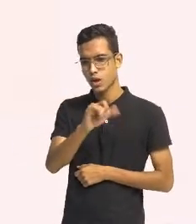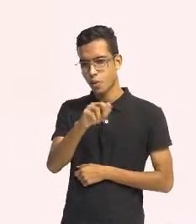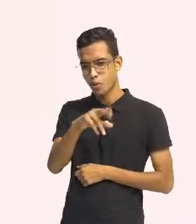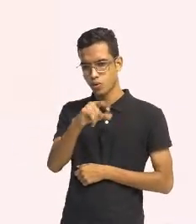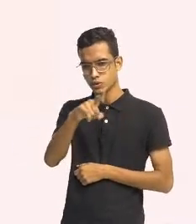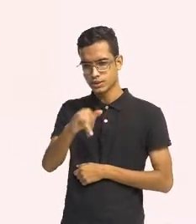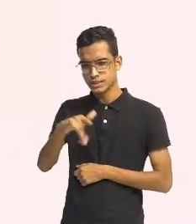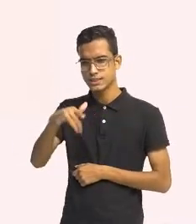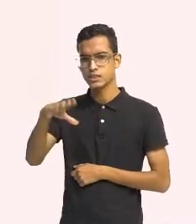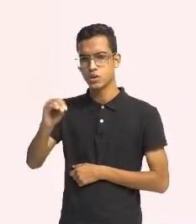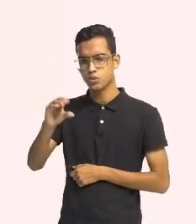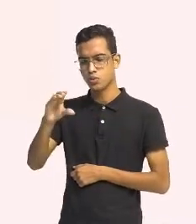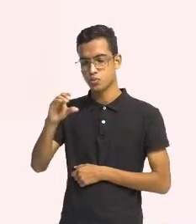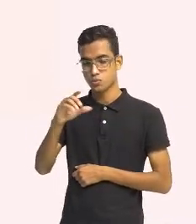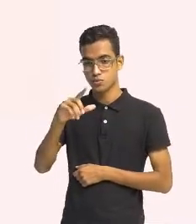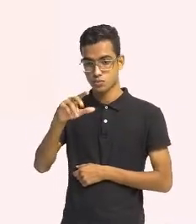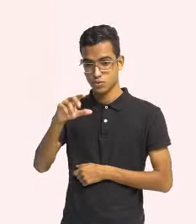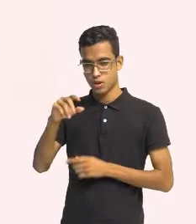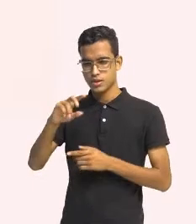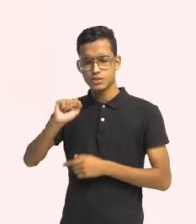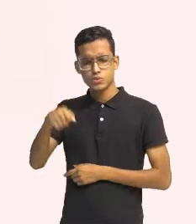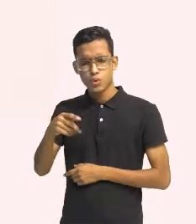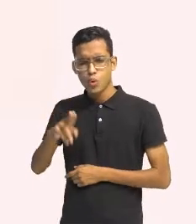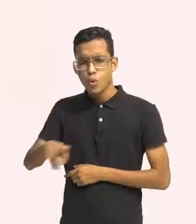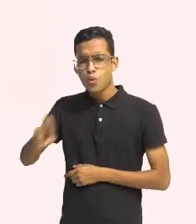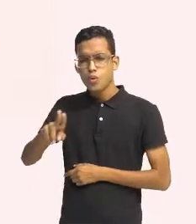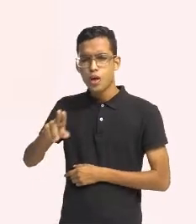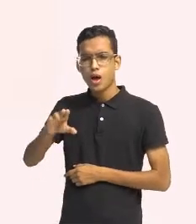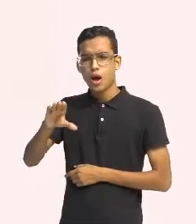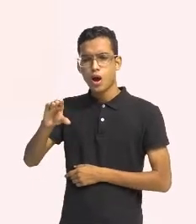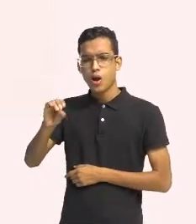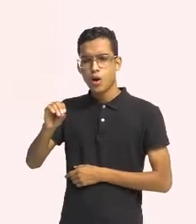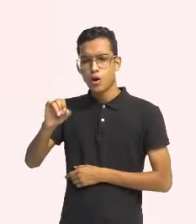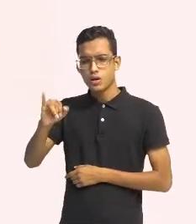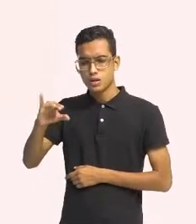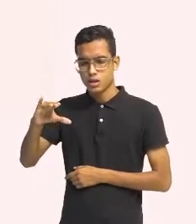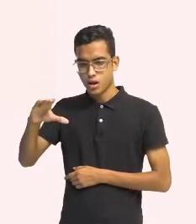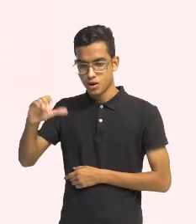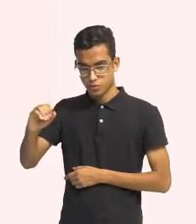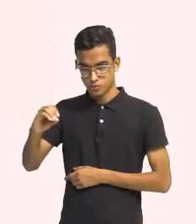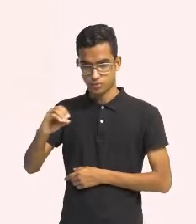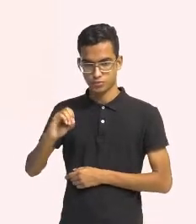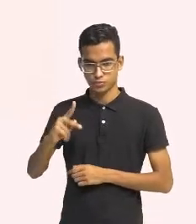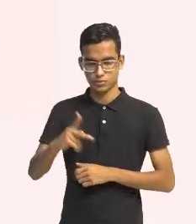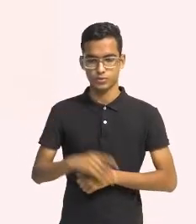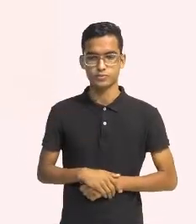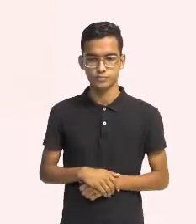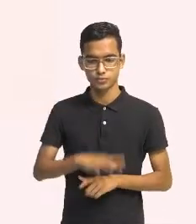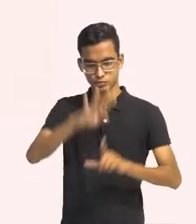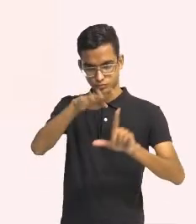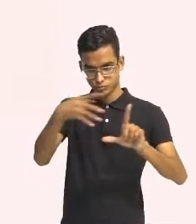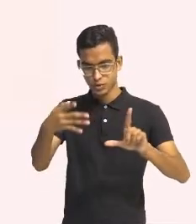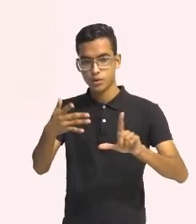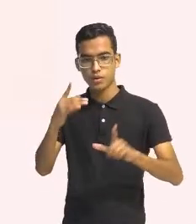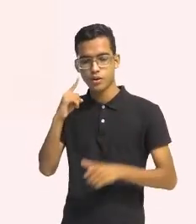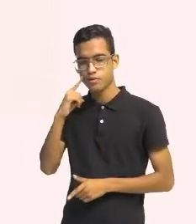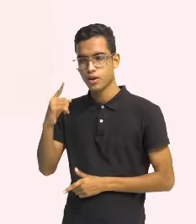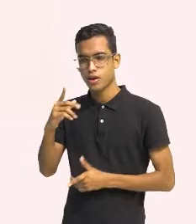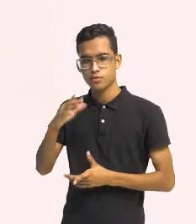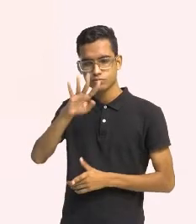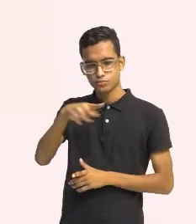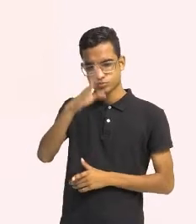nossa primeira tabelinha tem a ver com a cadeia principal. Agora, a gente vai para tabelas